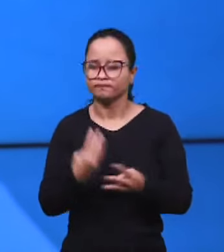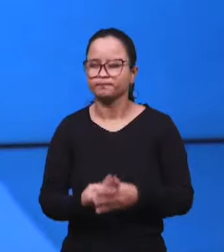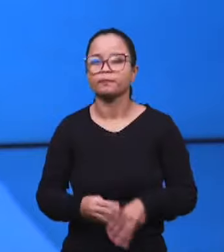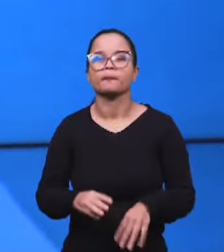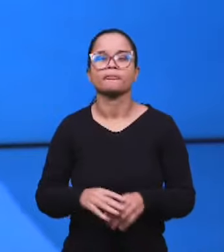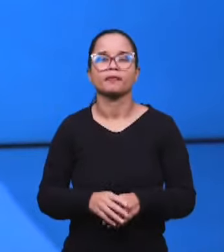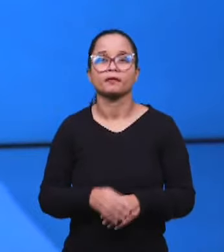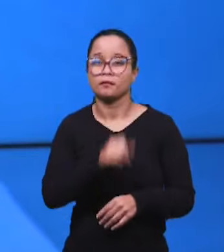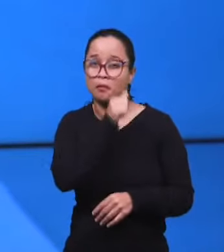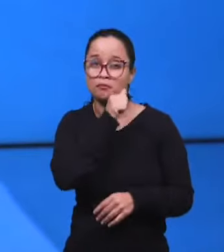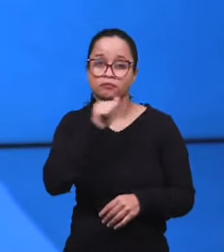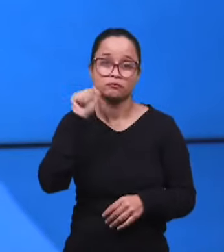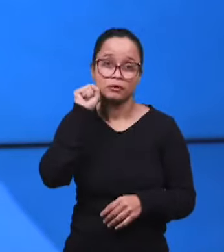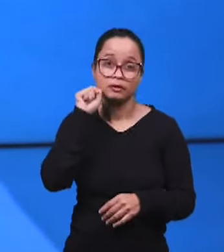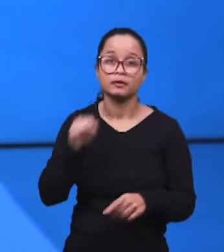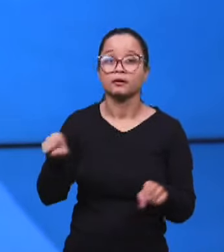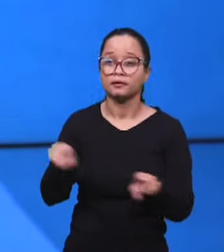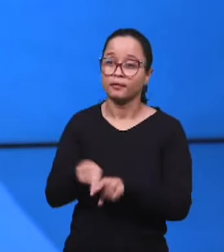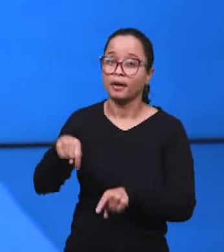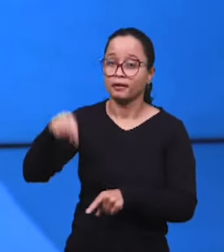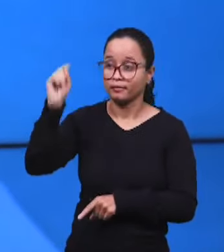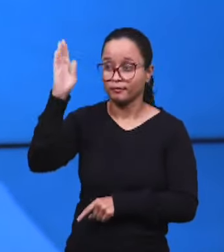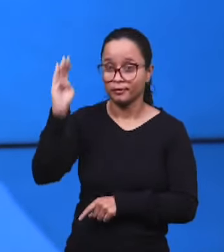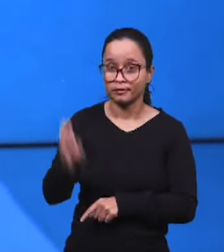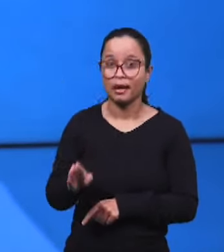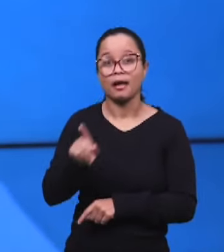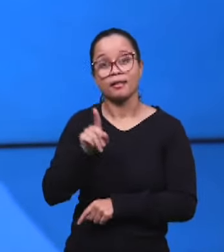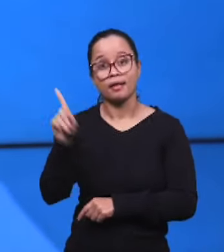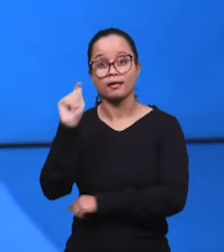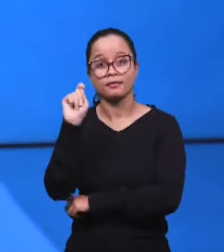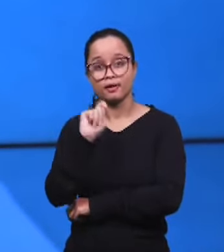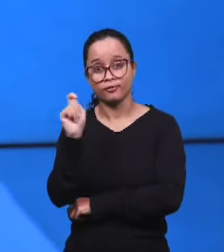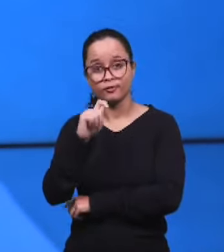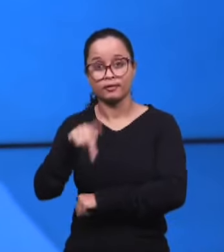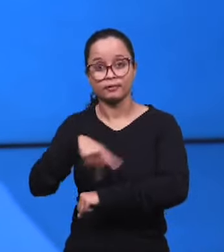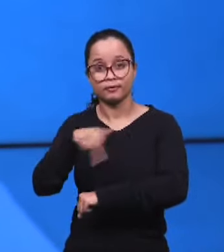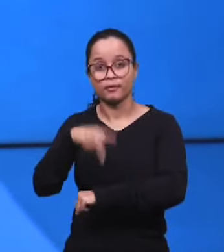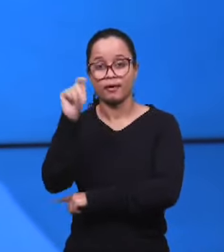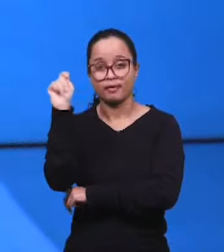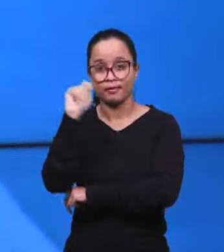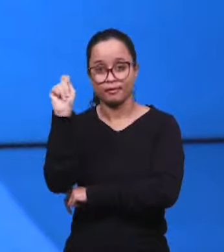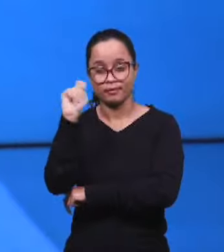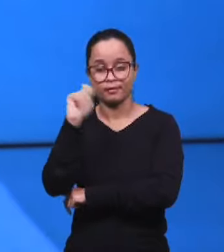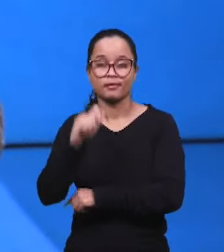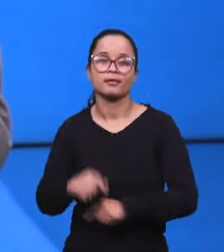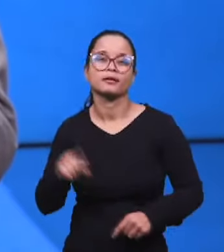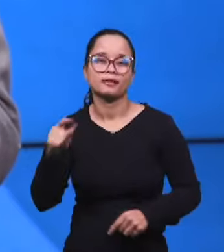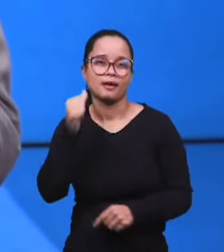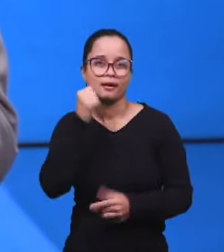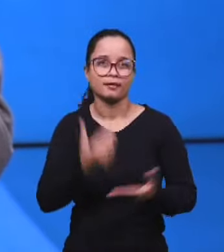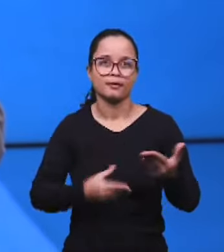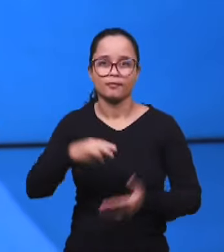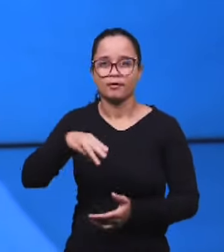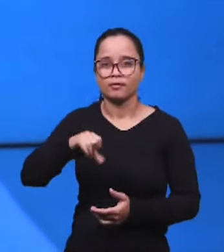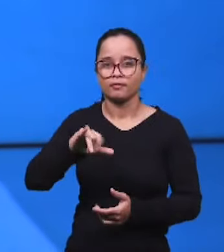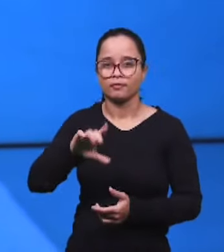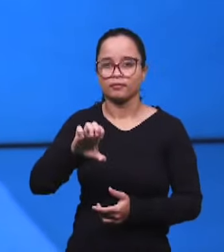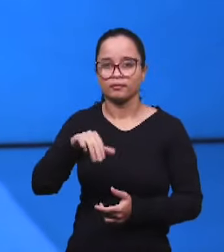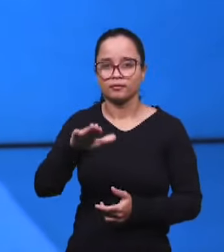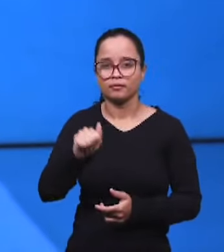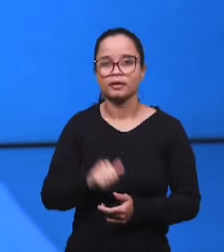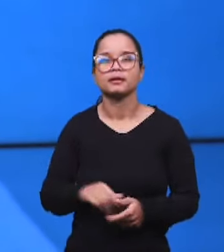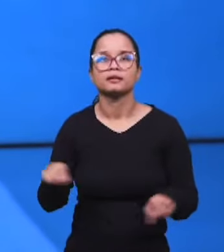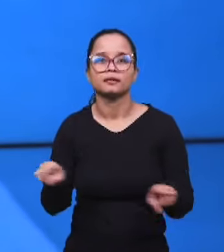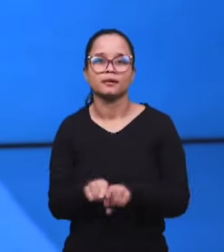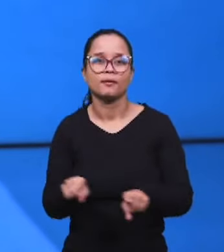inclusive aqui no Brasil, né, e também lá na Argentina, onde está ali a nossa irmã Milena. A irmã Milena, ela deu uma